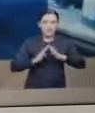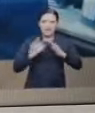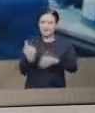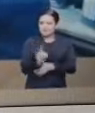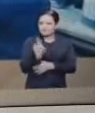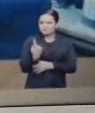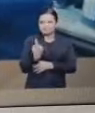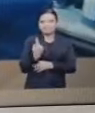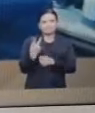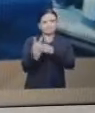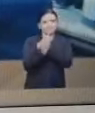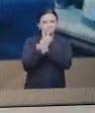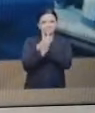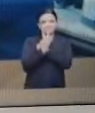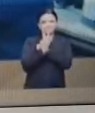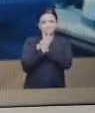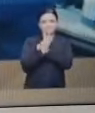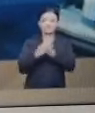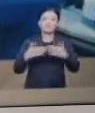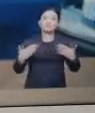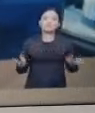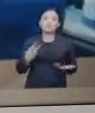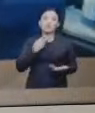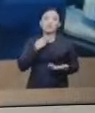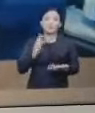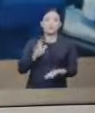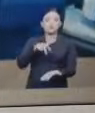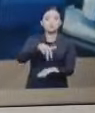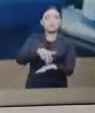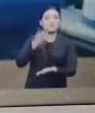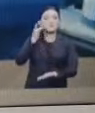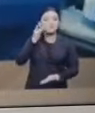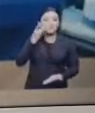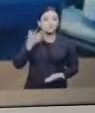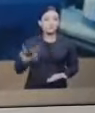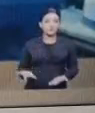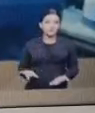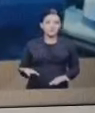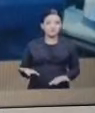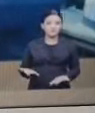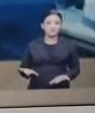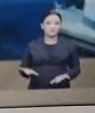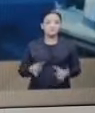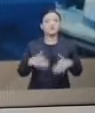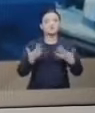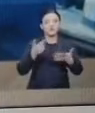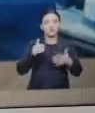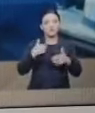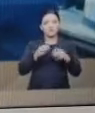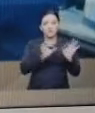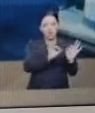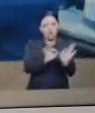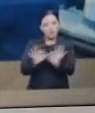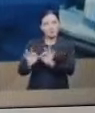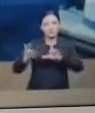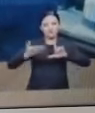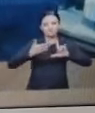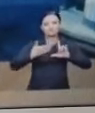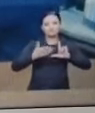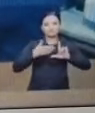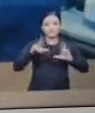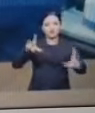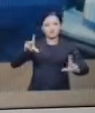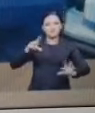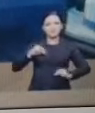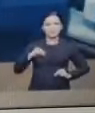cuidando, portanto. Daí, vim a acompanhar por videoconferência a posse